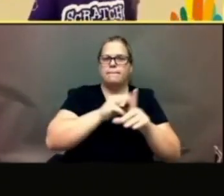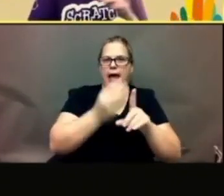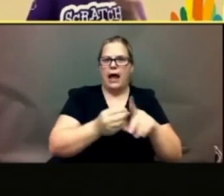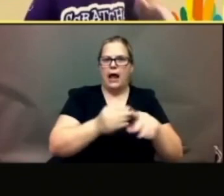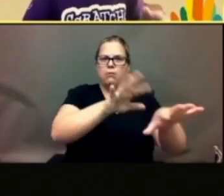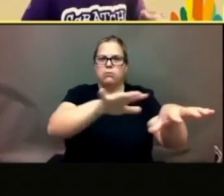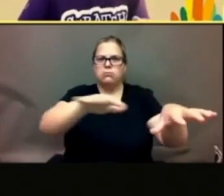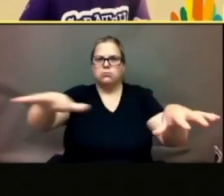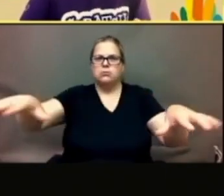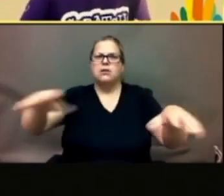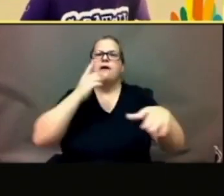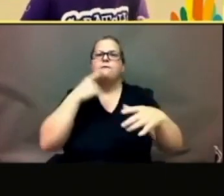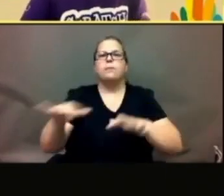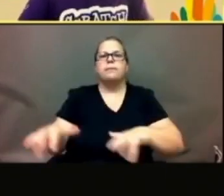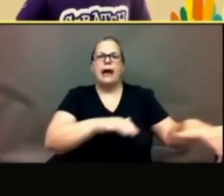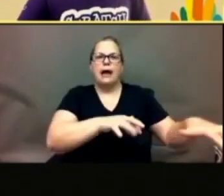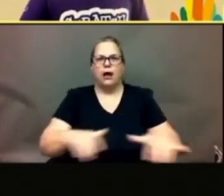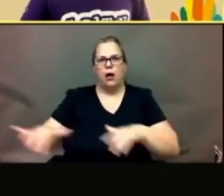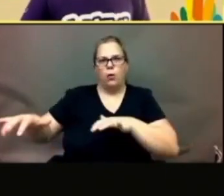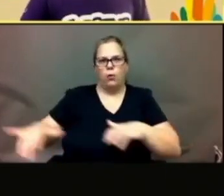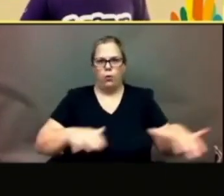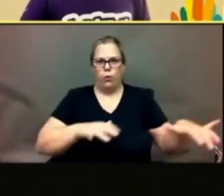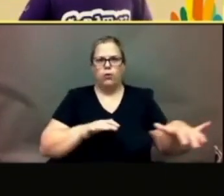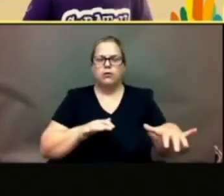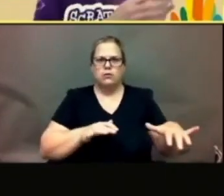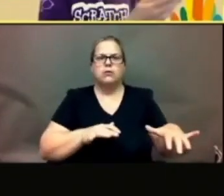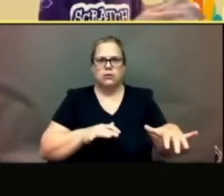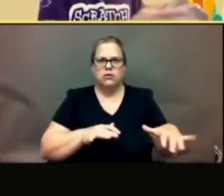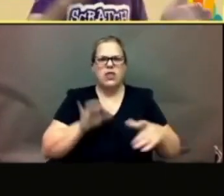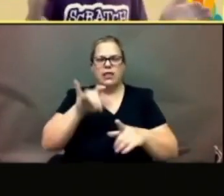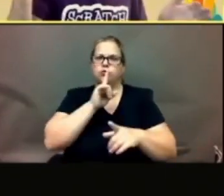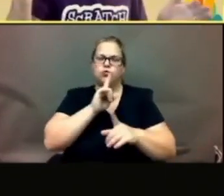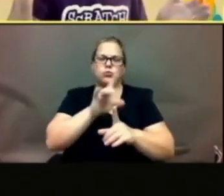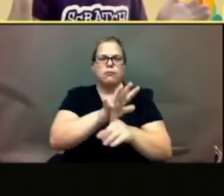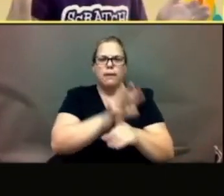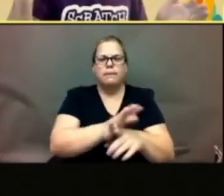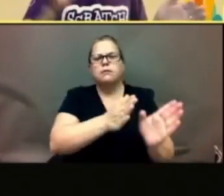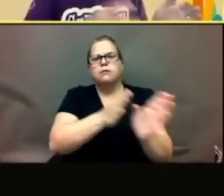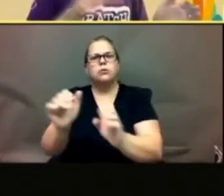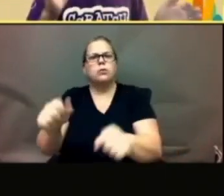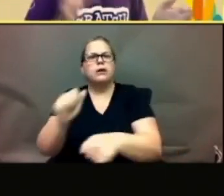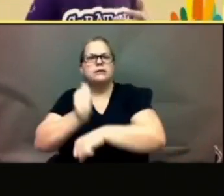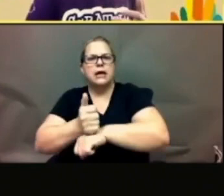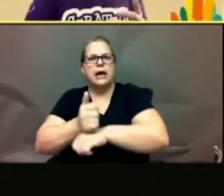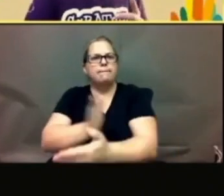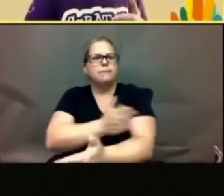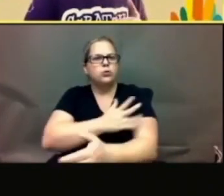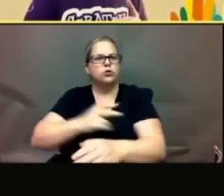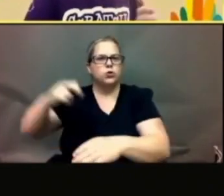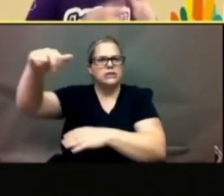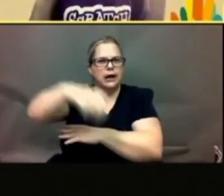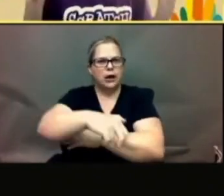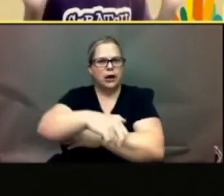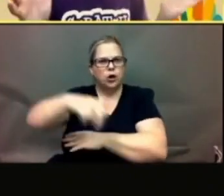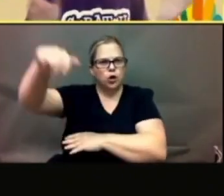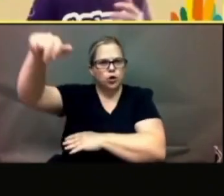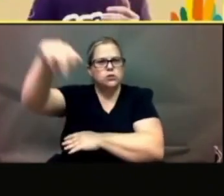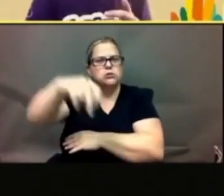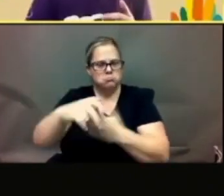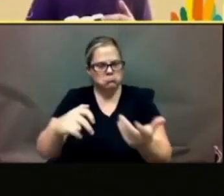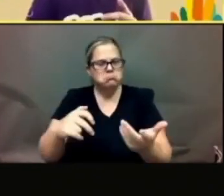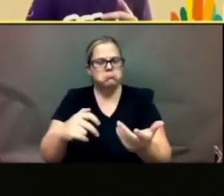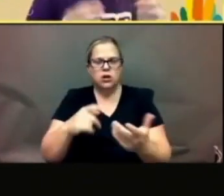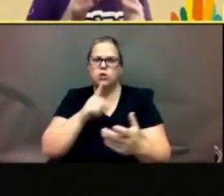é o piano de banana. Onde nós usamos para tocar as notas na banana. Nós também podemos fazer umas